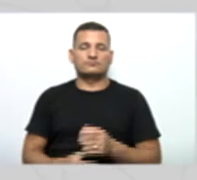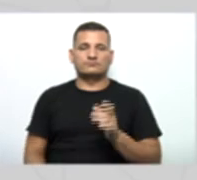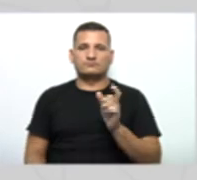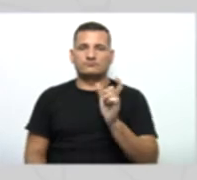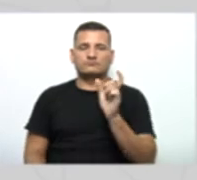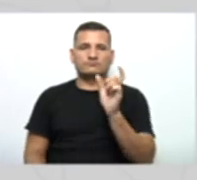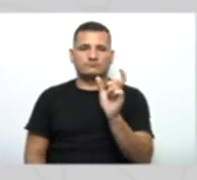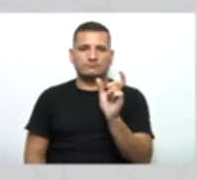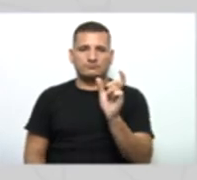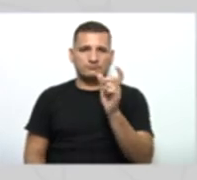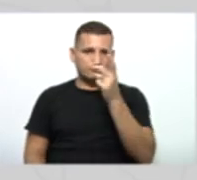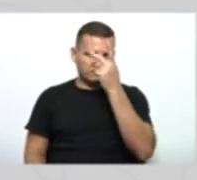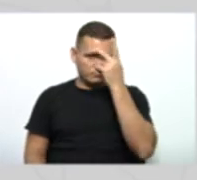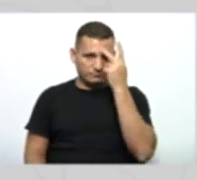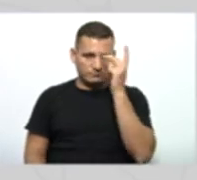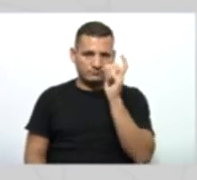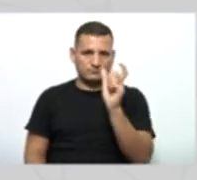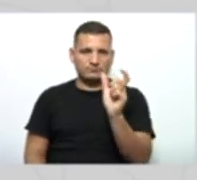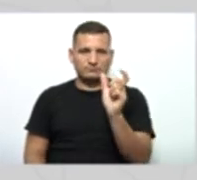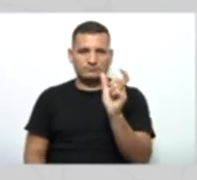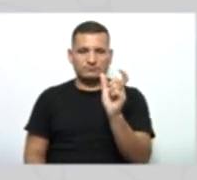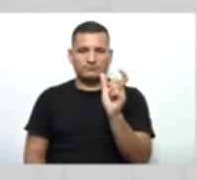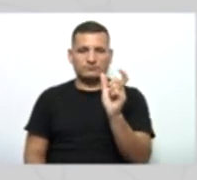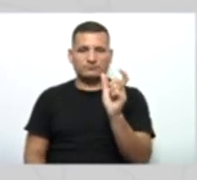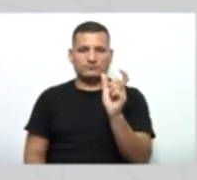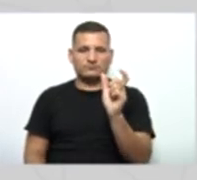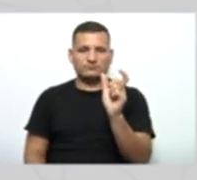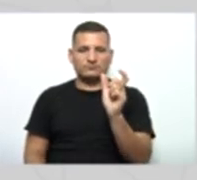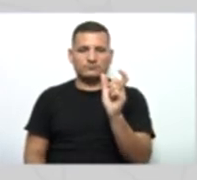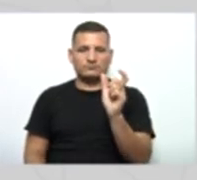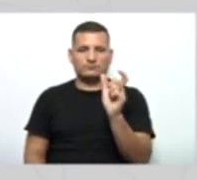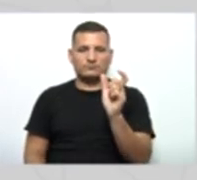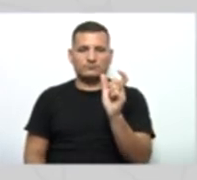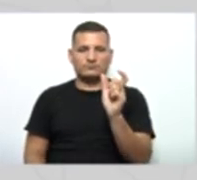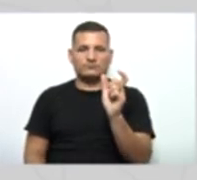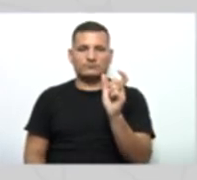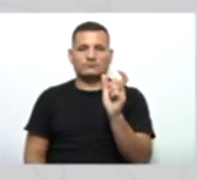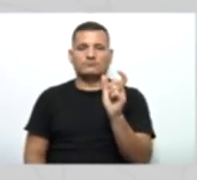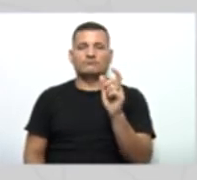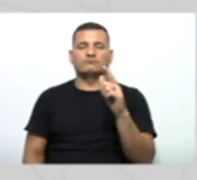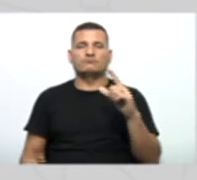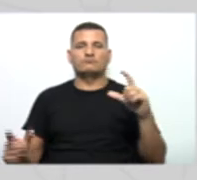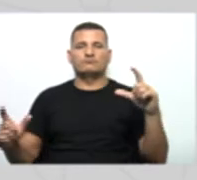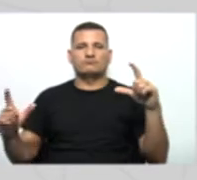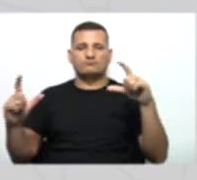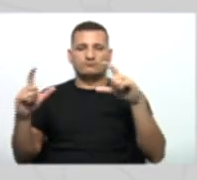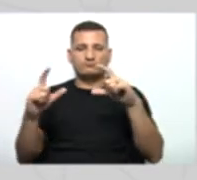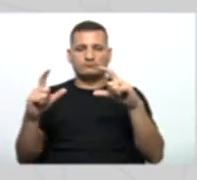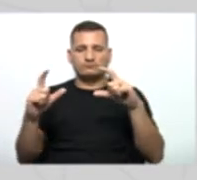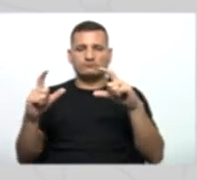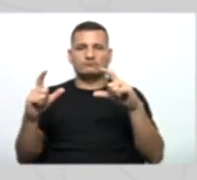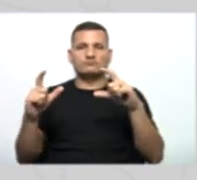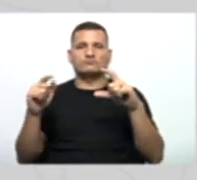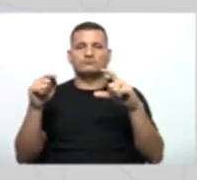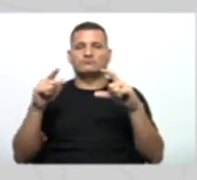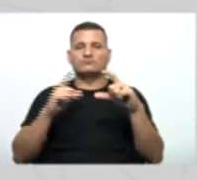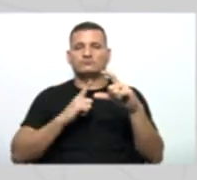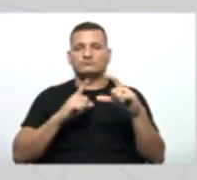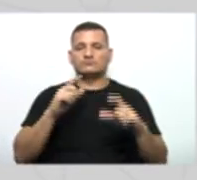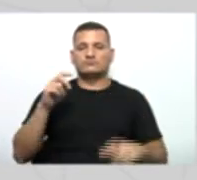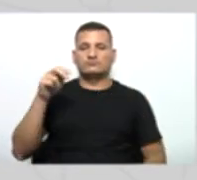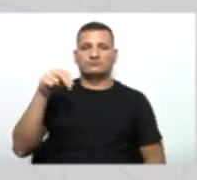Criamos a nossa classe Pessoa. Criamos o método construtor dessa classe e definimos lá que ele recebe dois parâmetros, o n e o